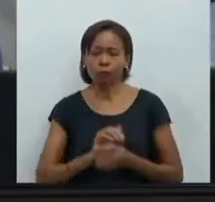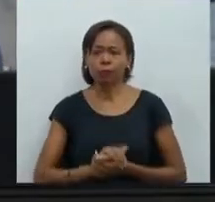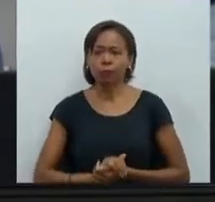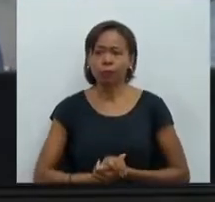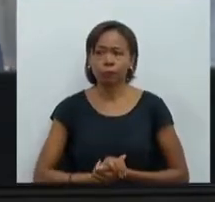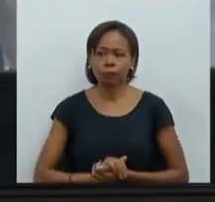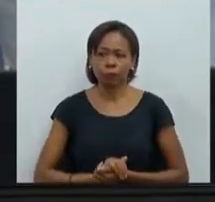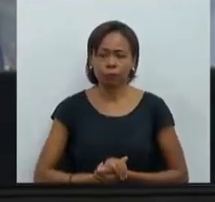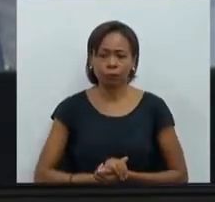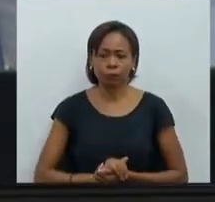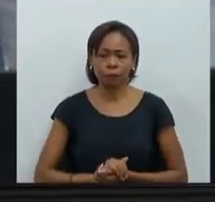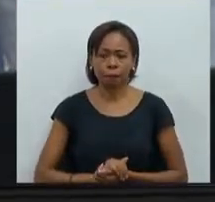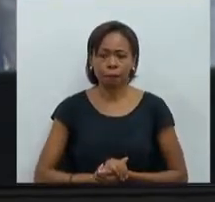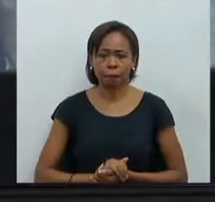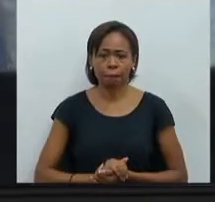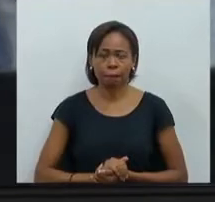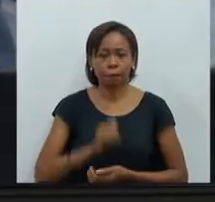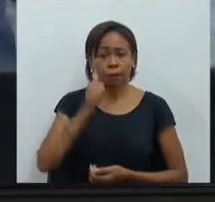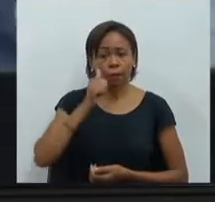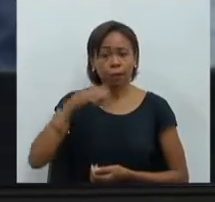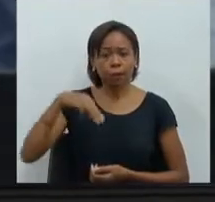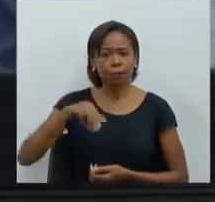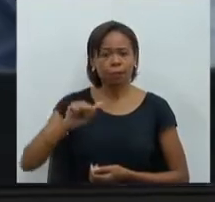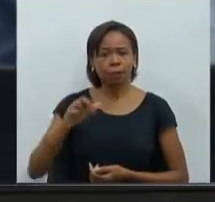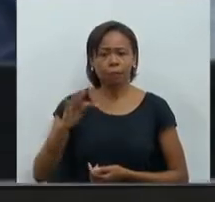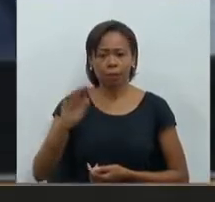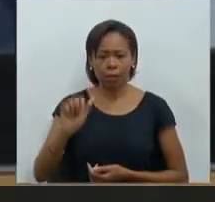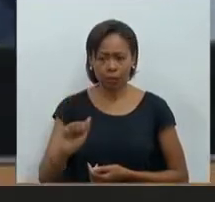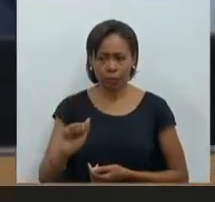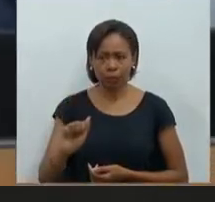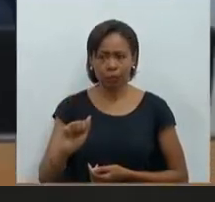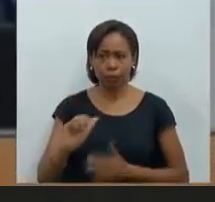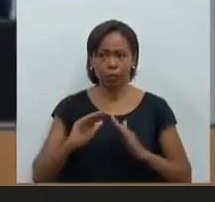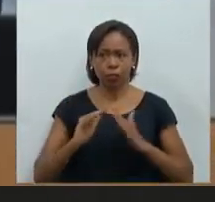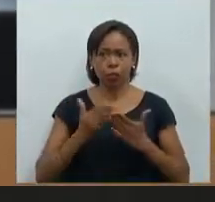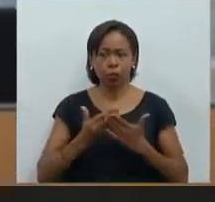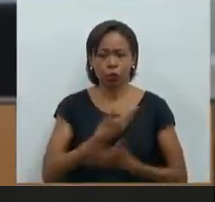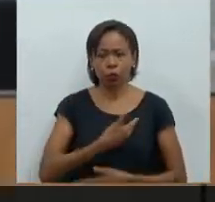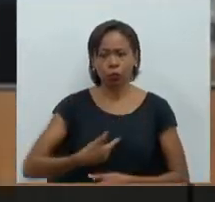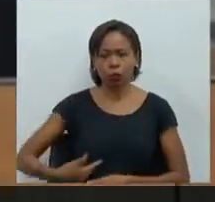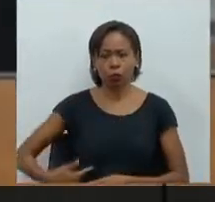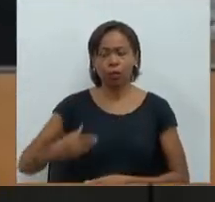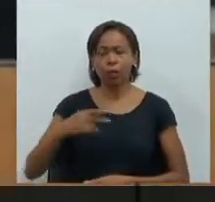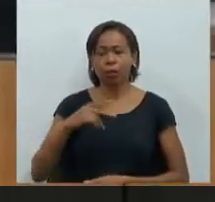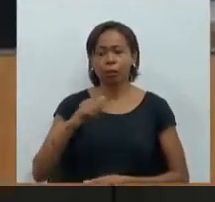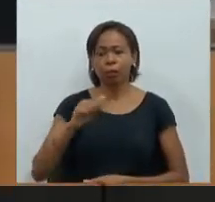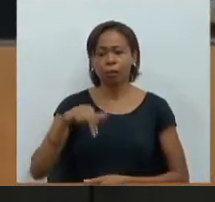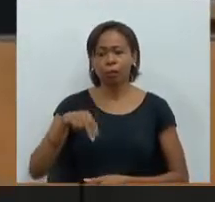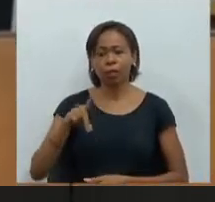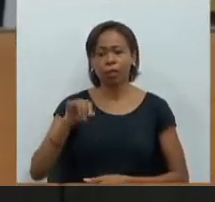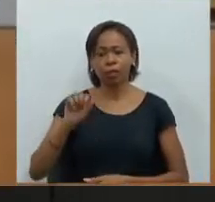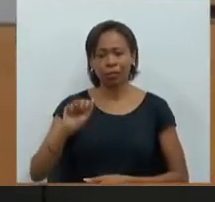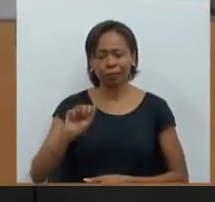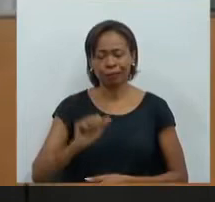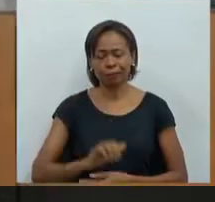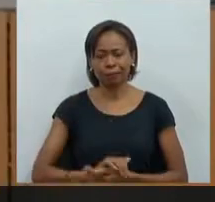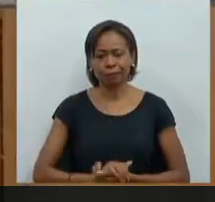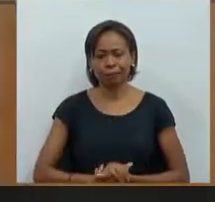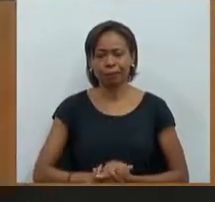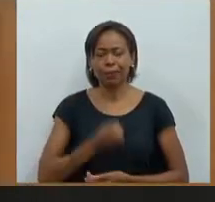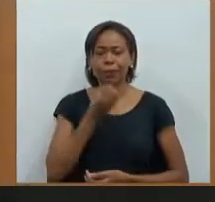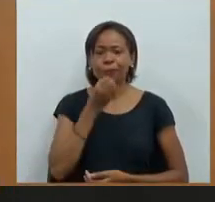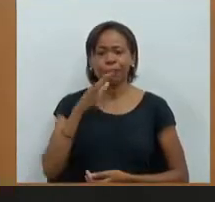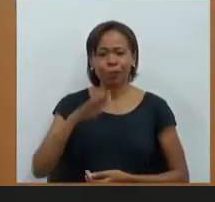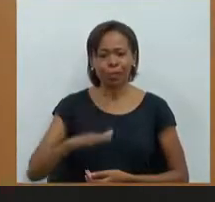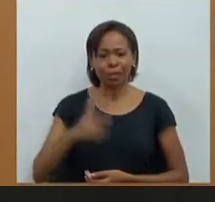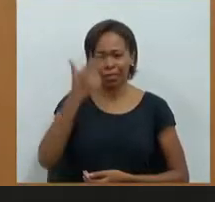diretora da Escola Estadual Pandiaca Lógeras, com a palavra, até 10 minutos. Boa tarde. Eu